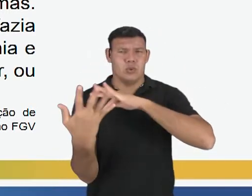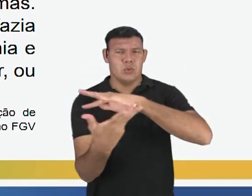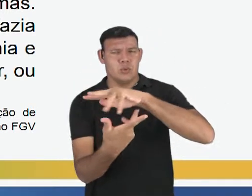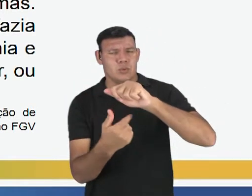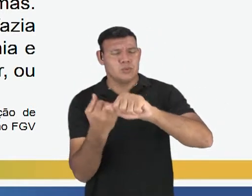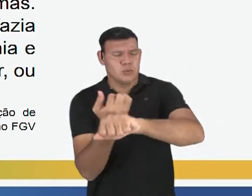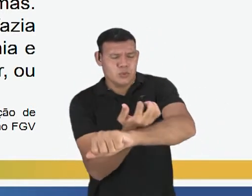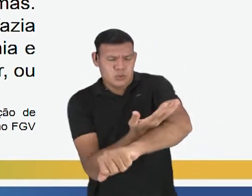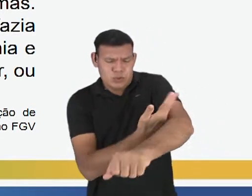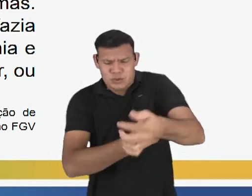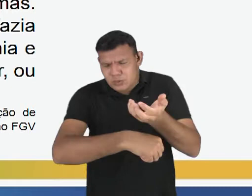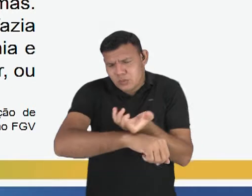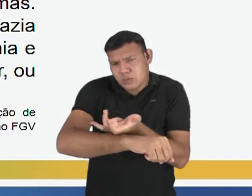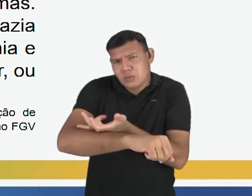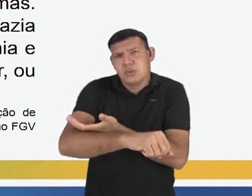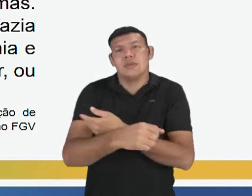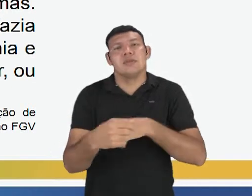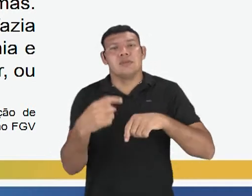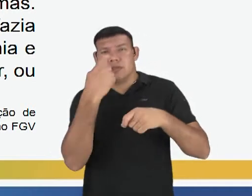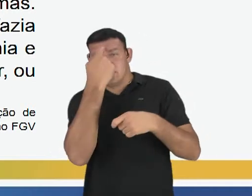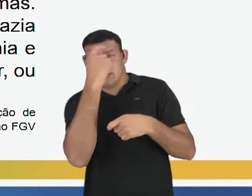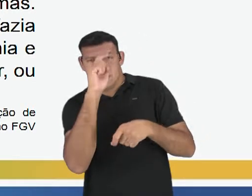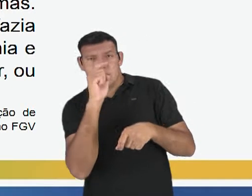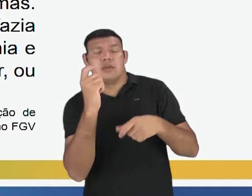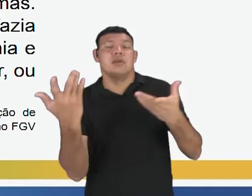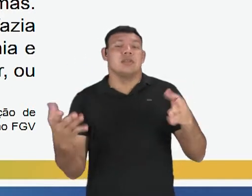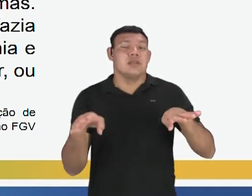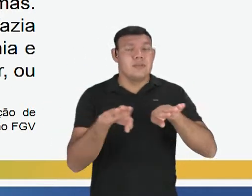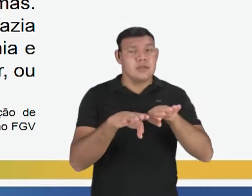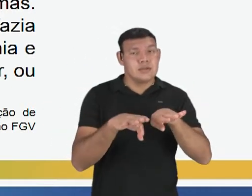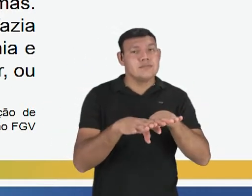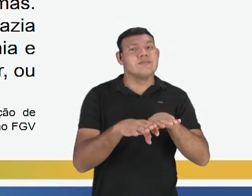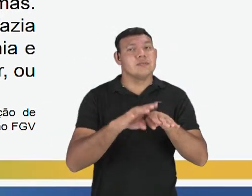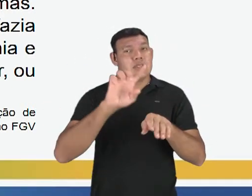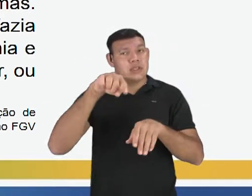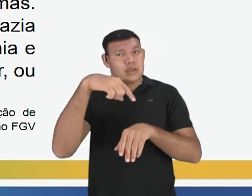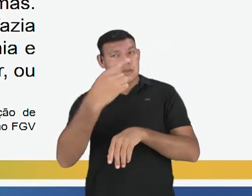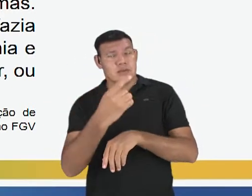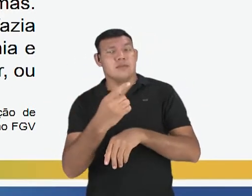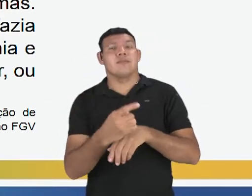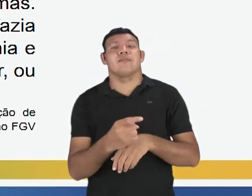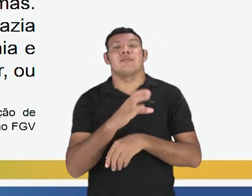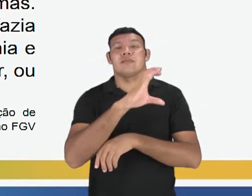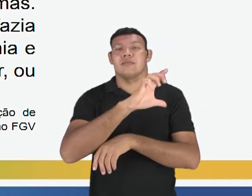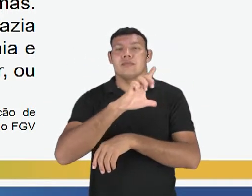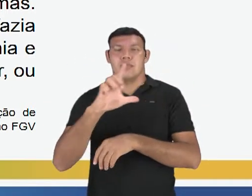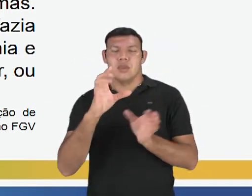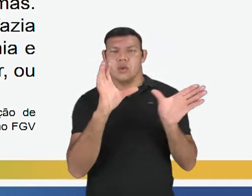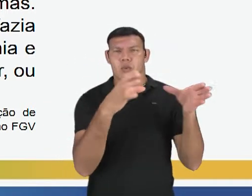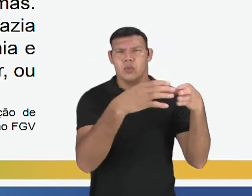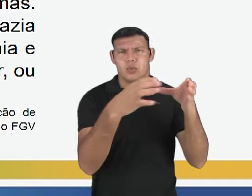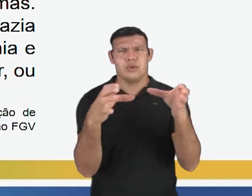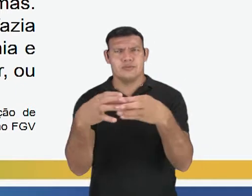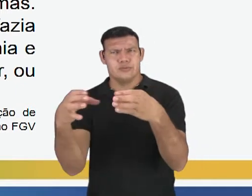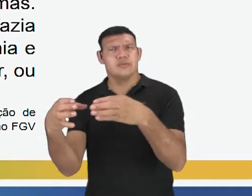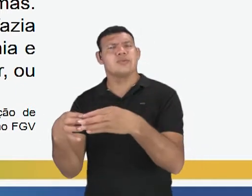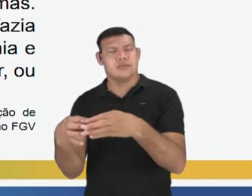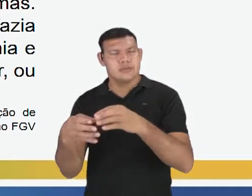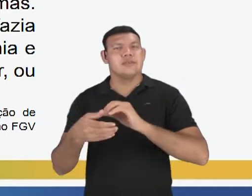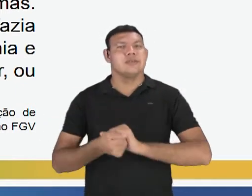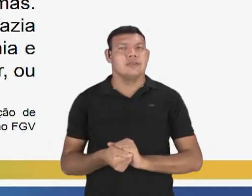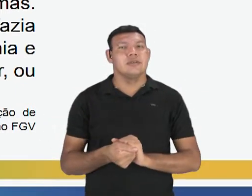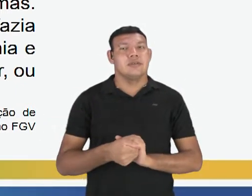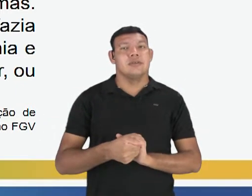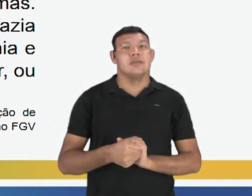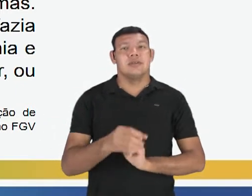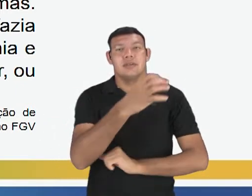sensível e a ideia do suprassensível, né? Mais tarde vem as categorias, distribuições desse conhecimento